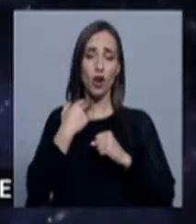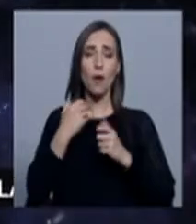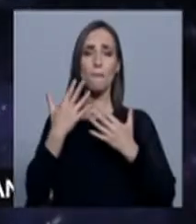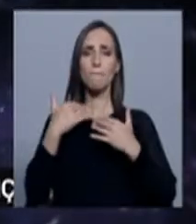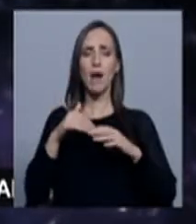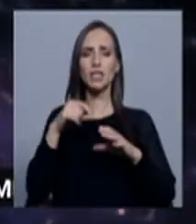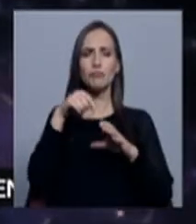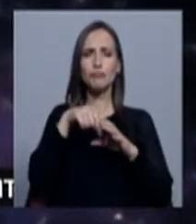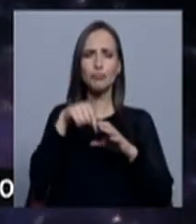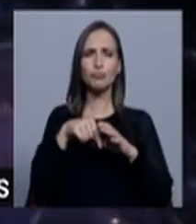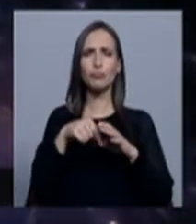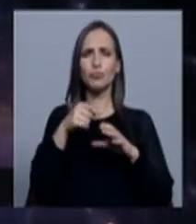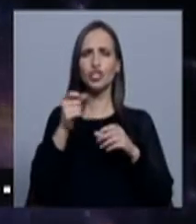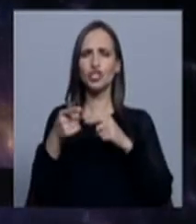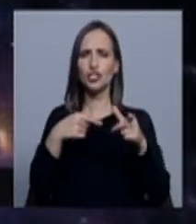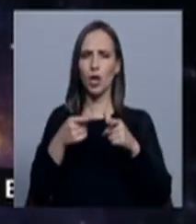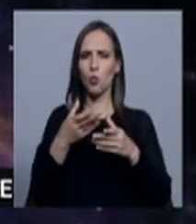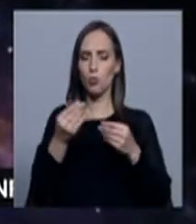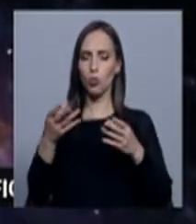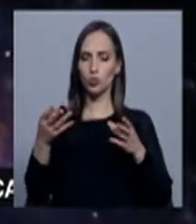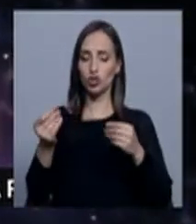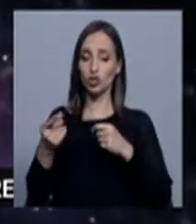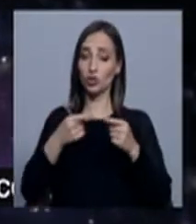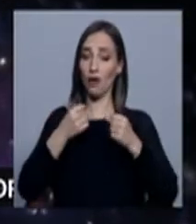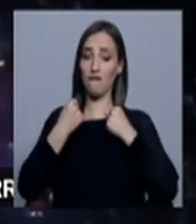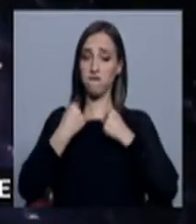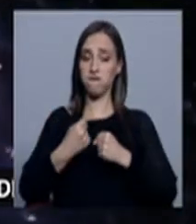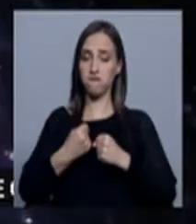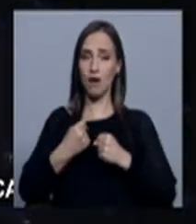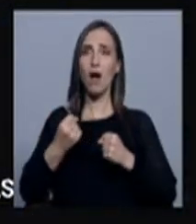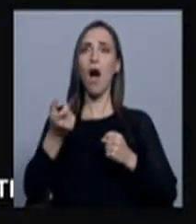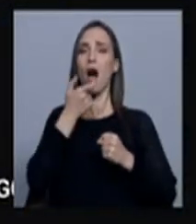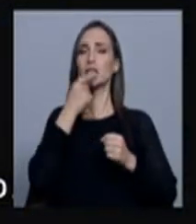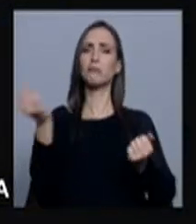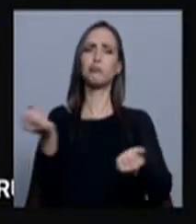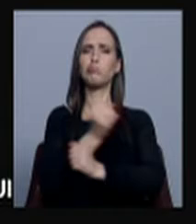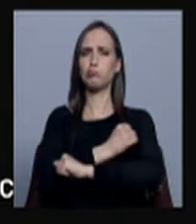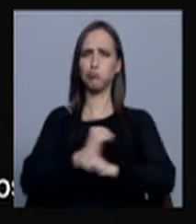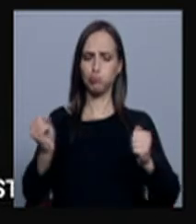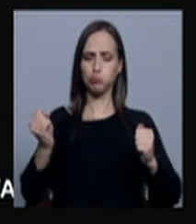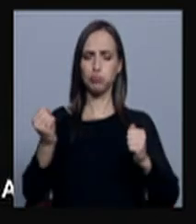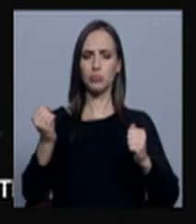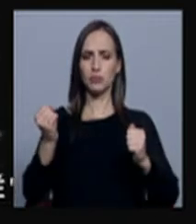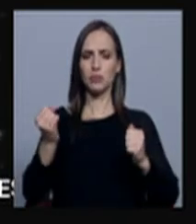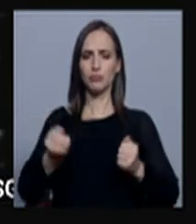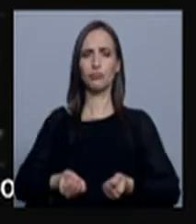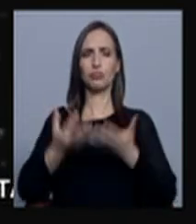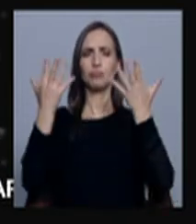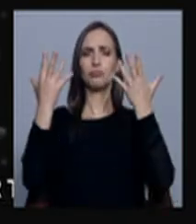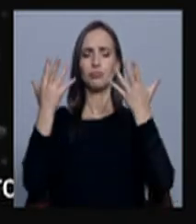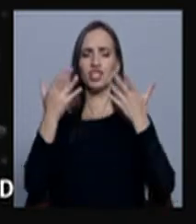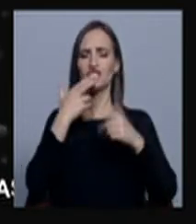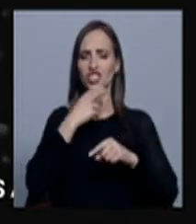densamente povoadas por estrelas, muitas delas estrelas de grande massa que, ao explodirem, fazem uma grande libertação de